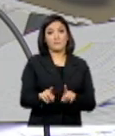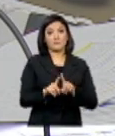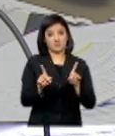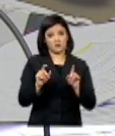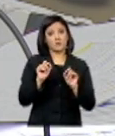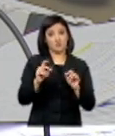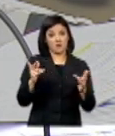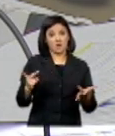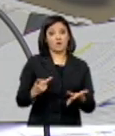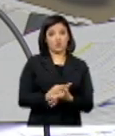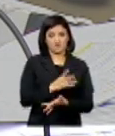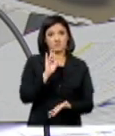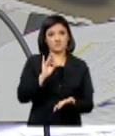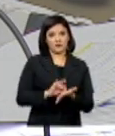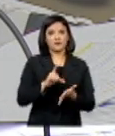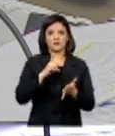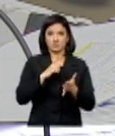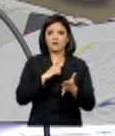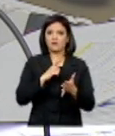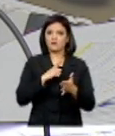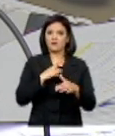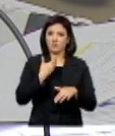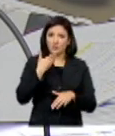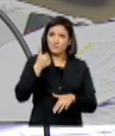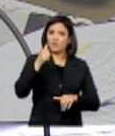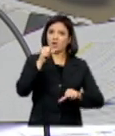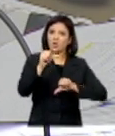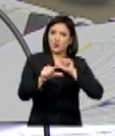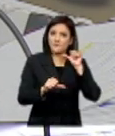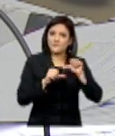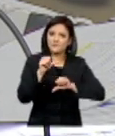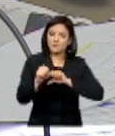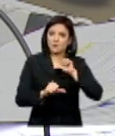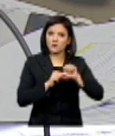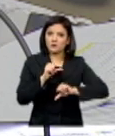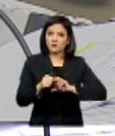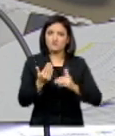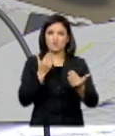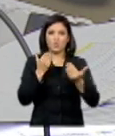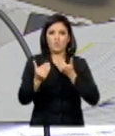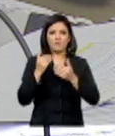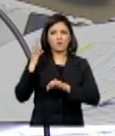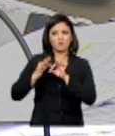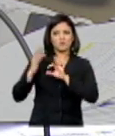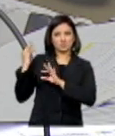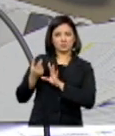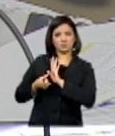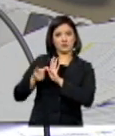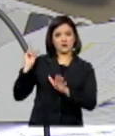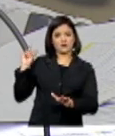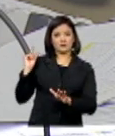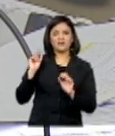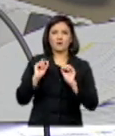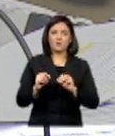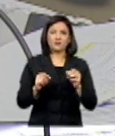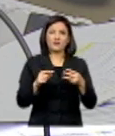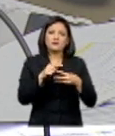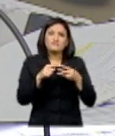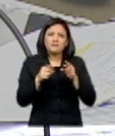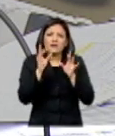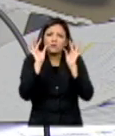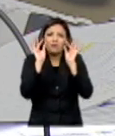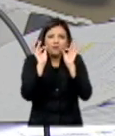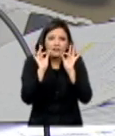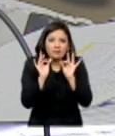realmente houve um avanço em relação a toda a jurisprudência anterior foi como eu disse nas entrelinhas da legislação